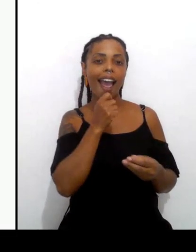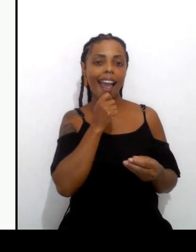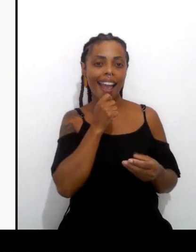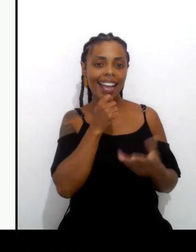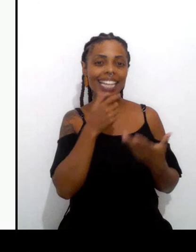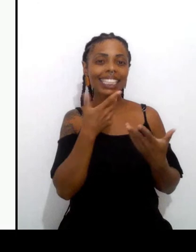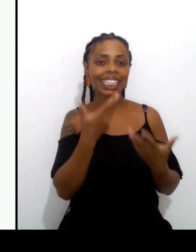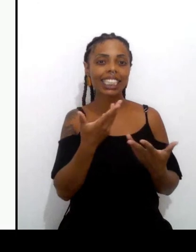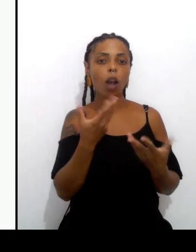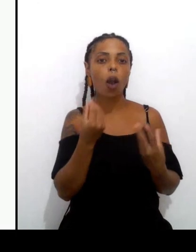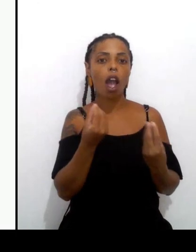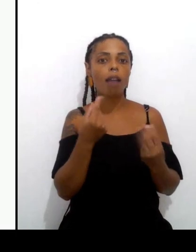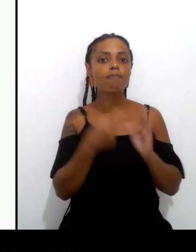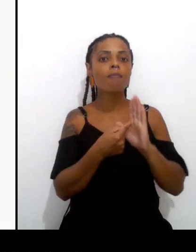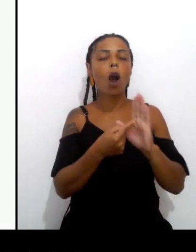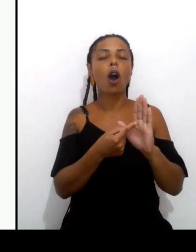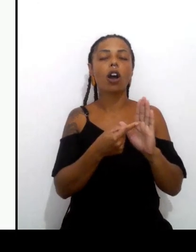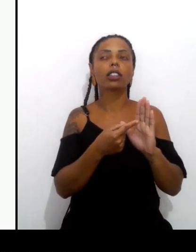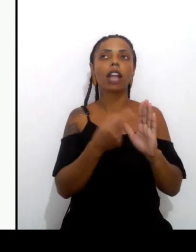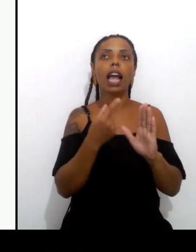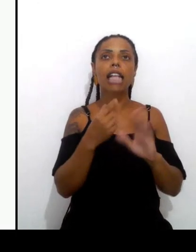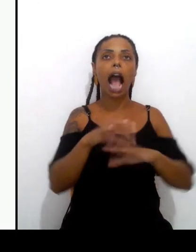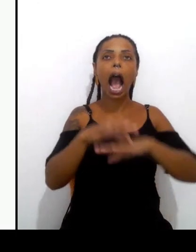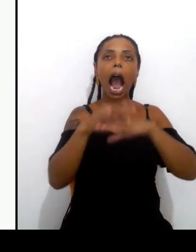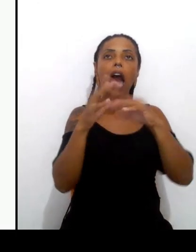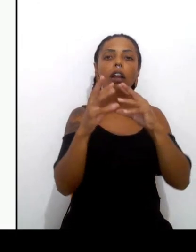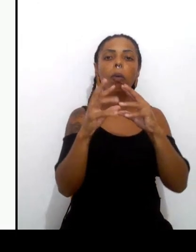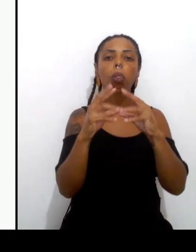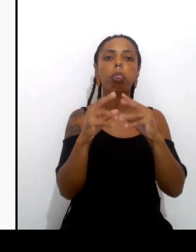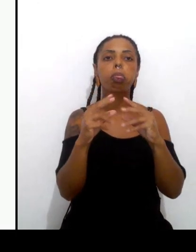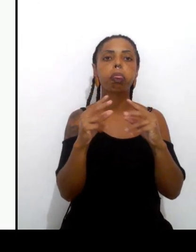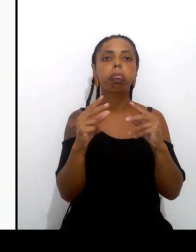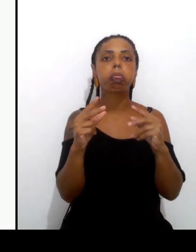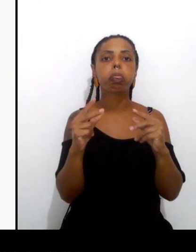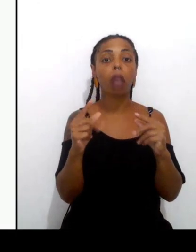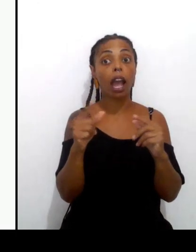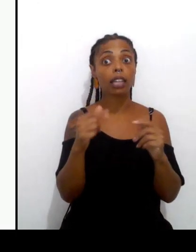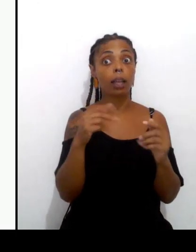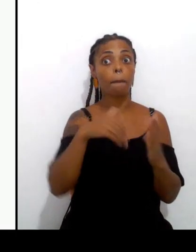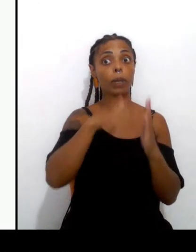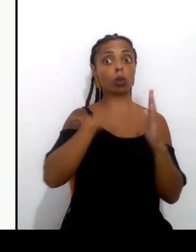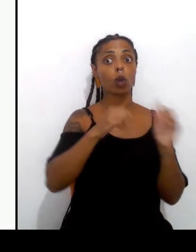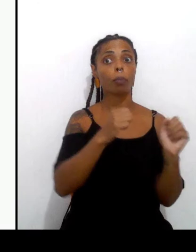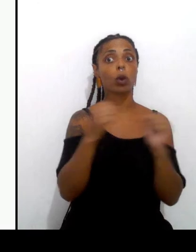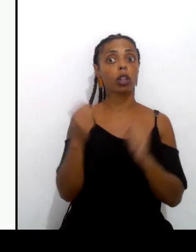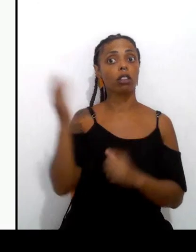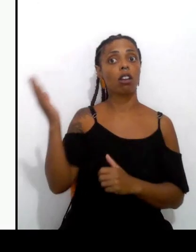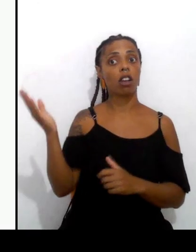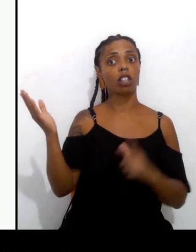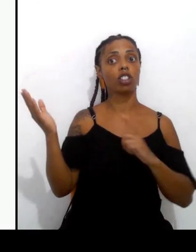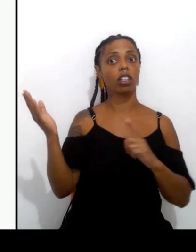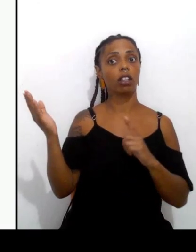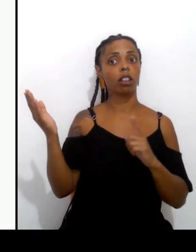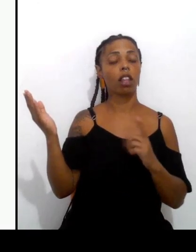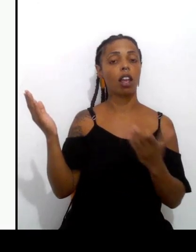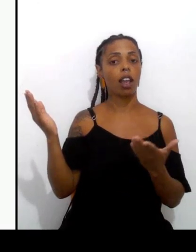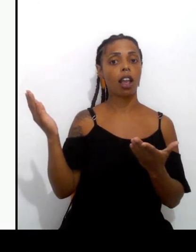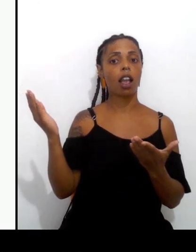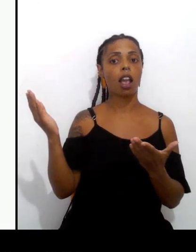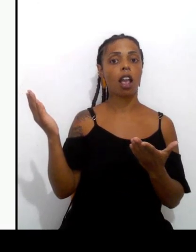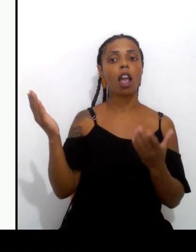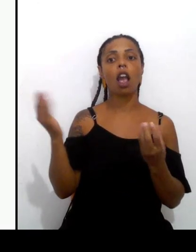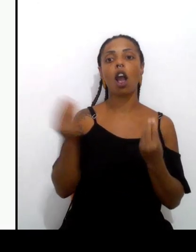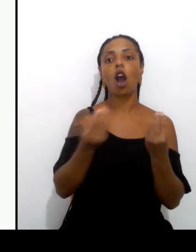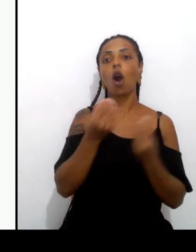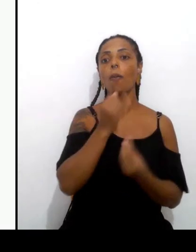Carne é o que se mostra aqui nessa pintura potente que está sendo representada ou contada